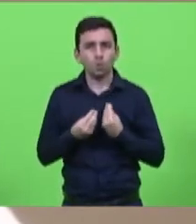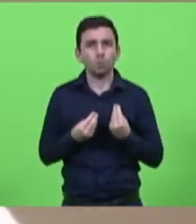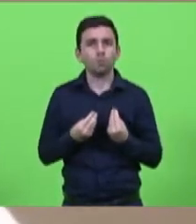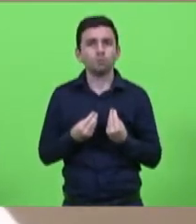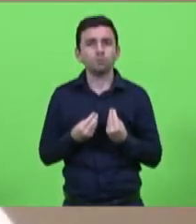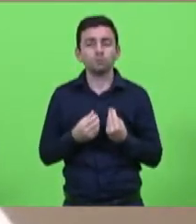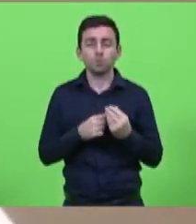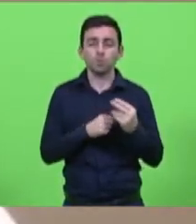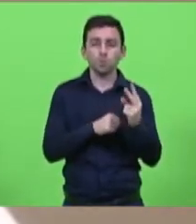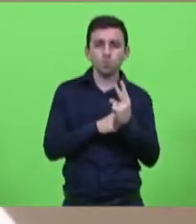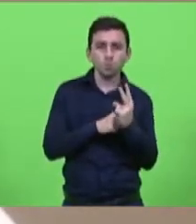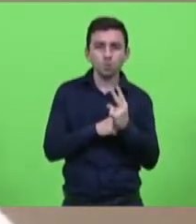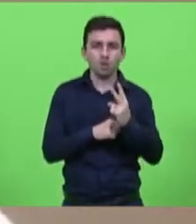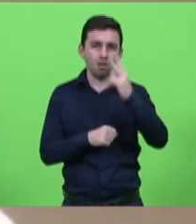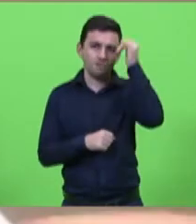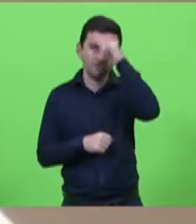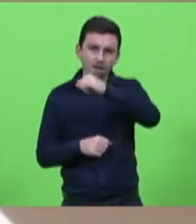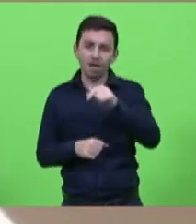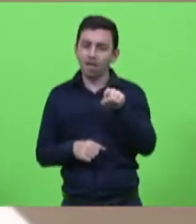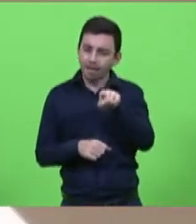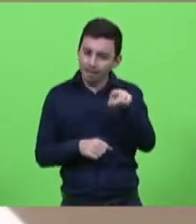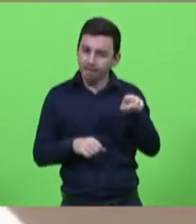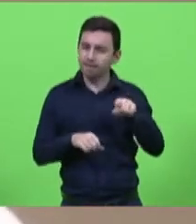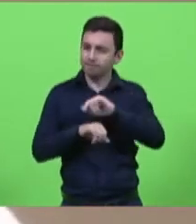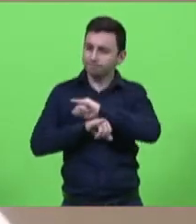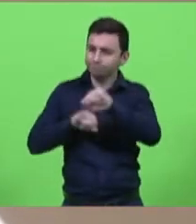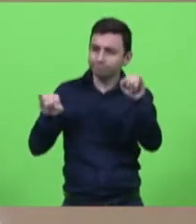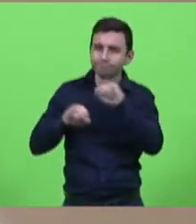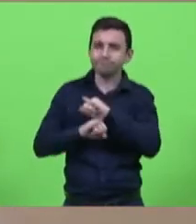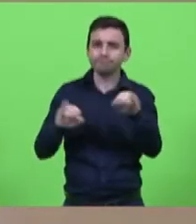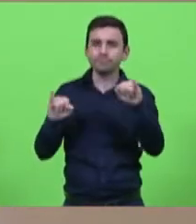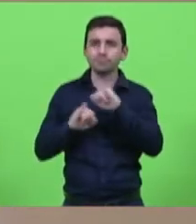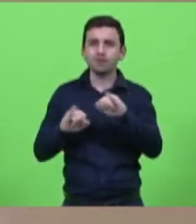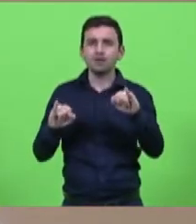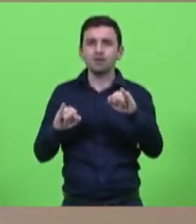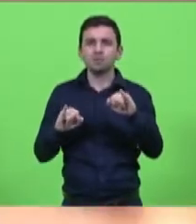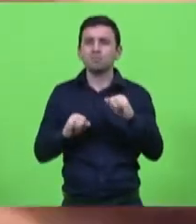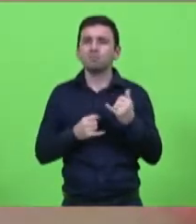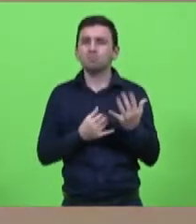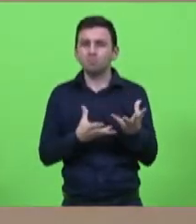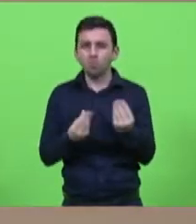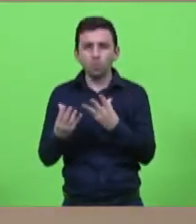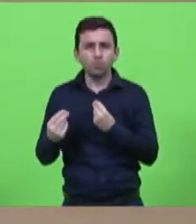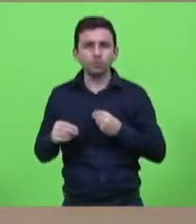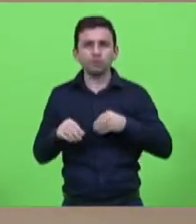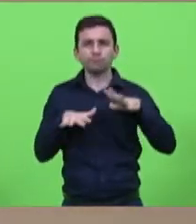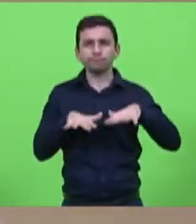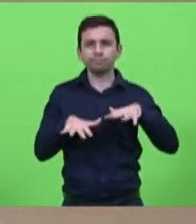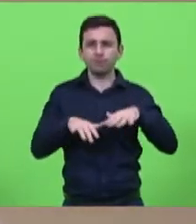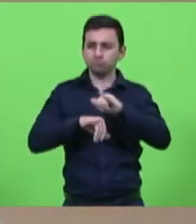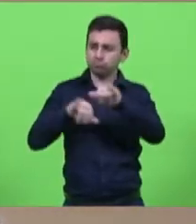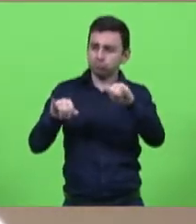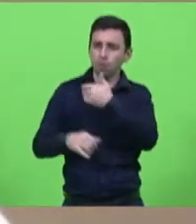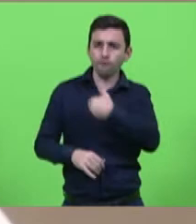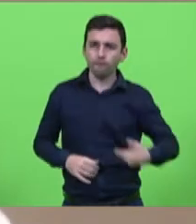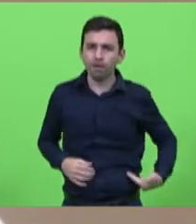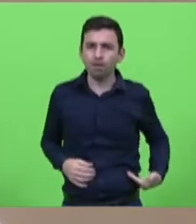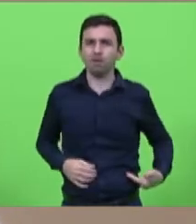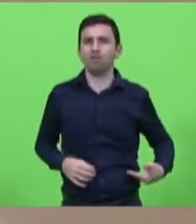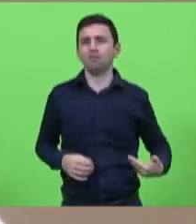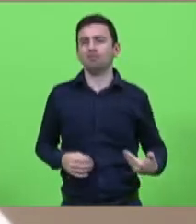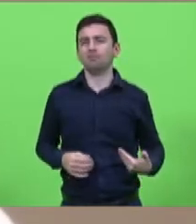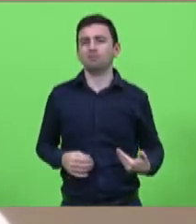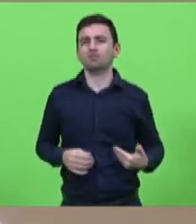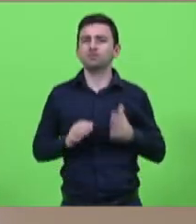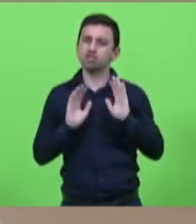fazer a prevenção. Eles mesmos, por vontade própria, fizeram manifestação ao governo do Estado